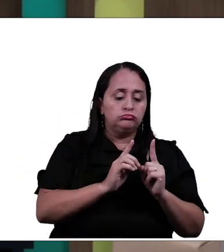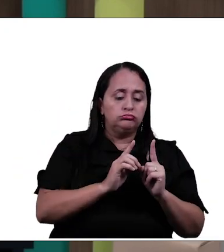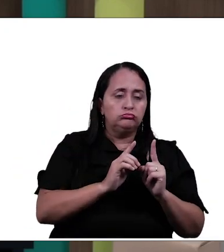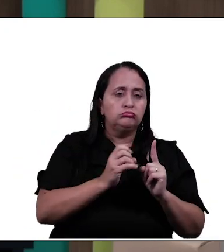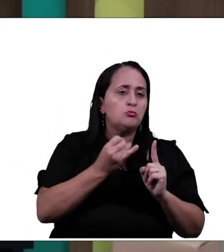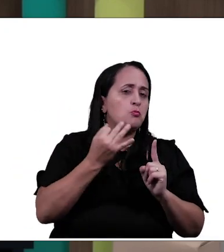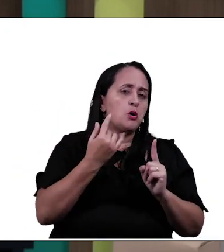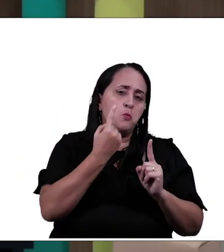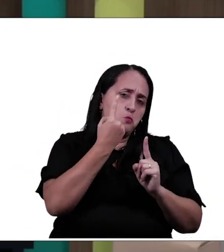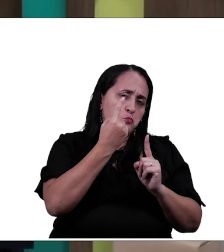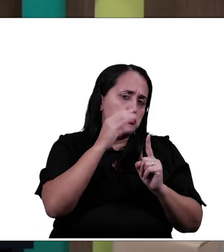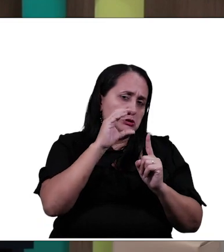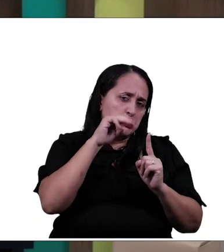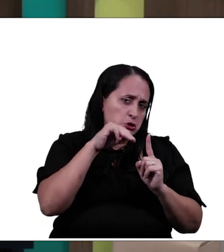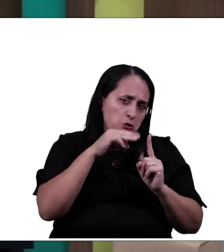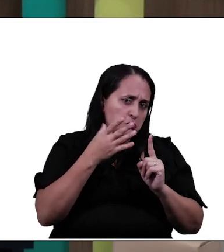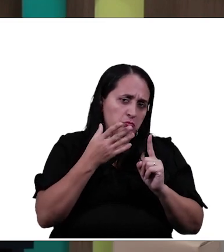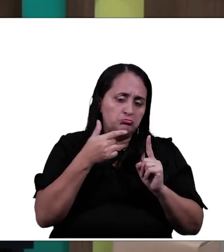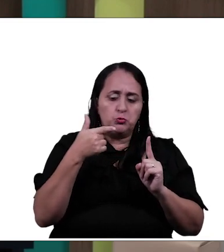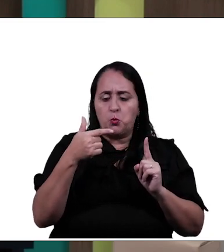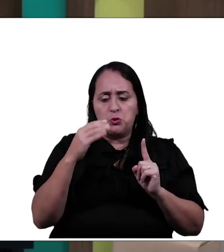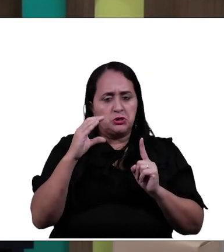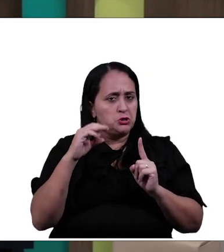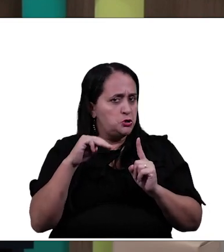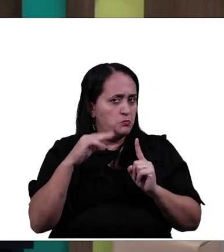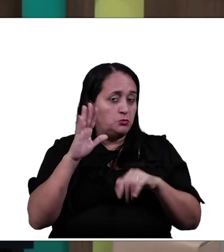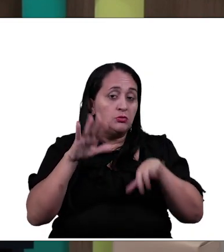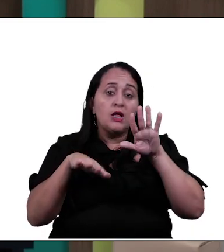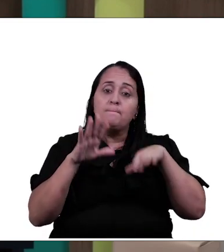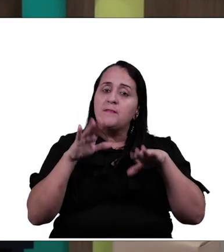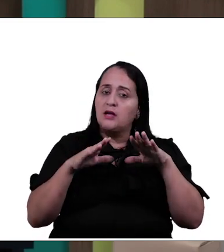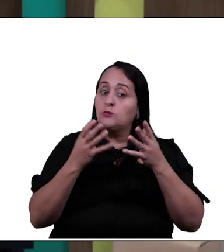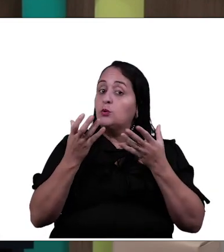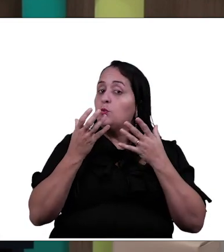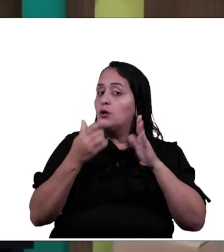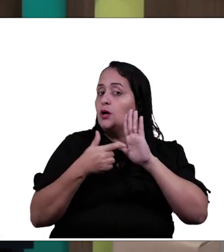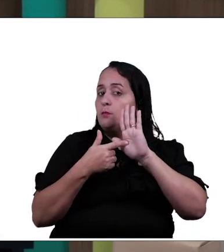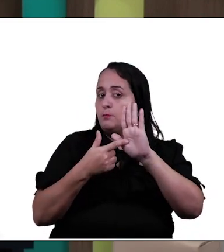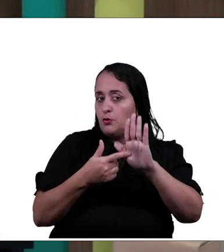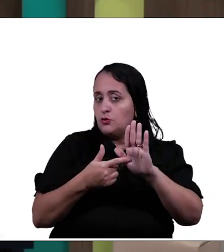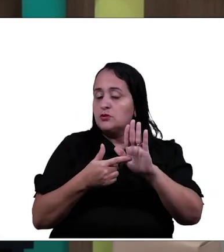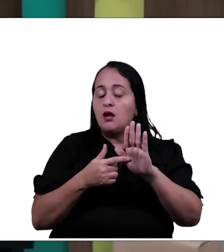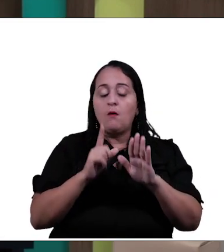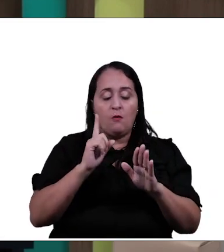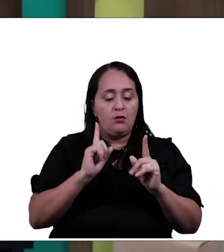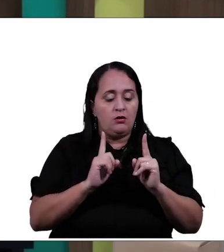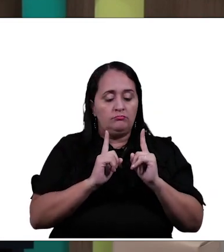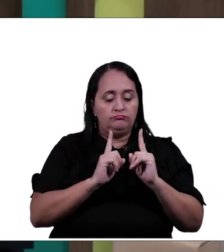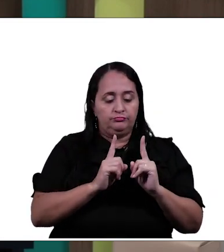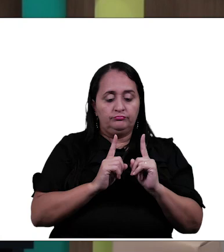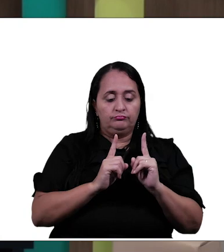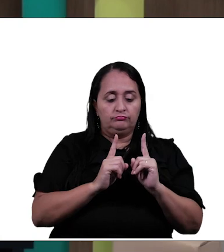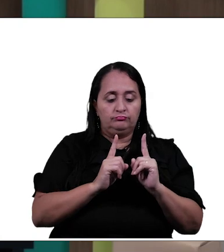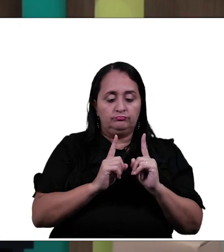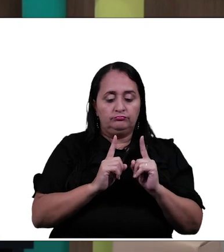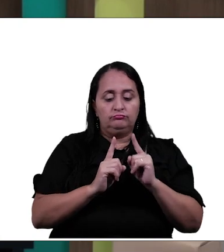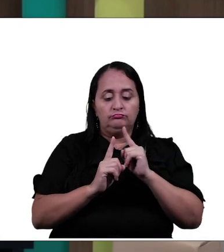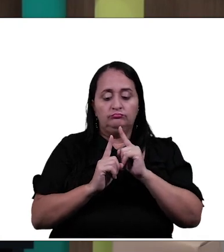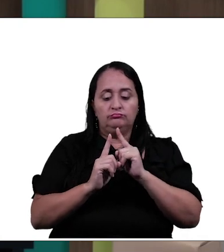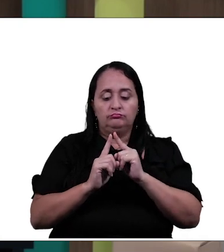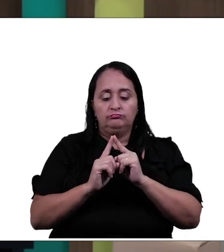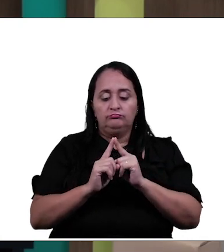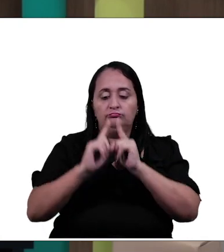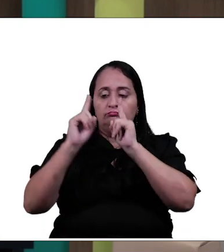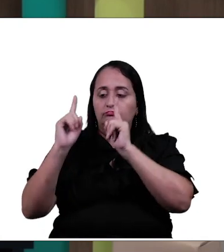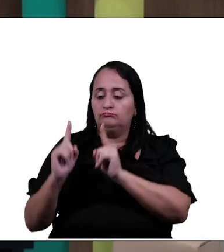algarismos, dois números 9 no denominador. Quem é o período? É quem se repete, é o número